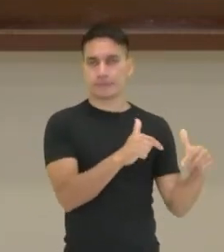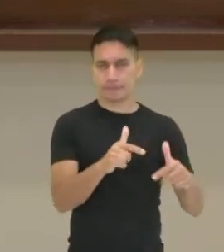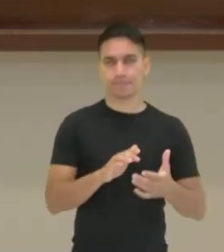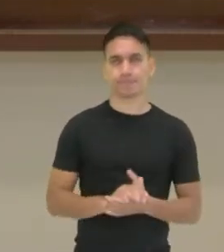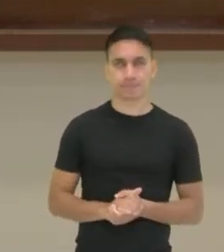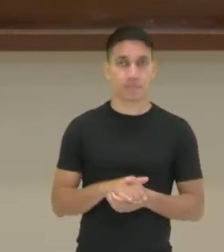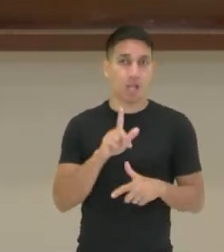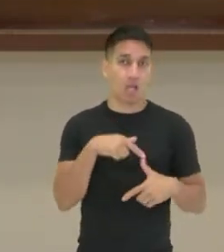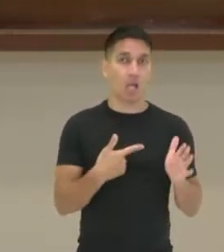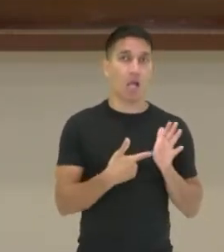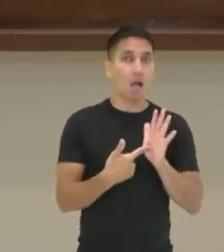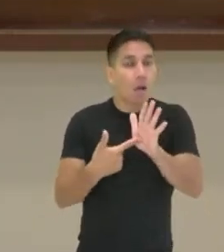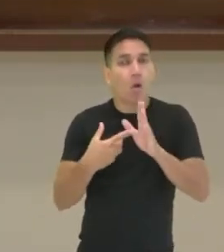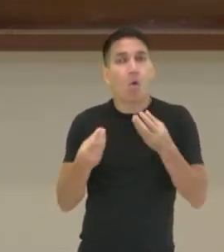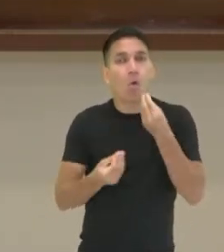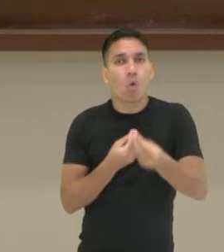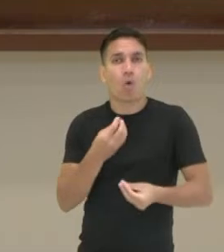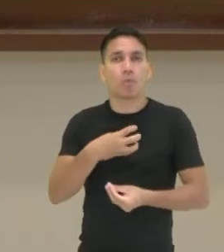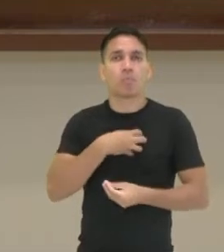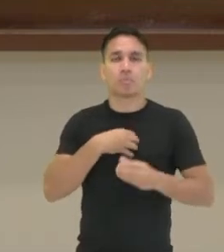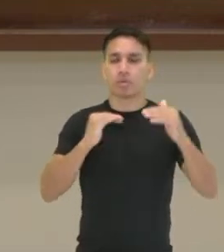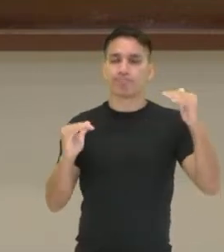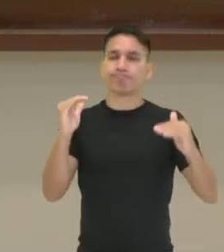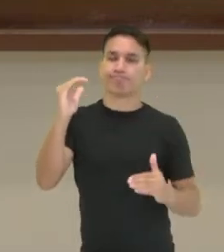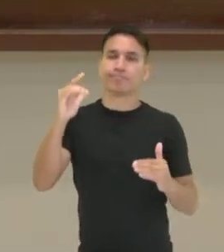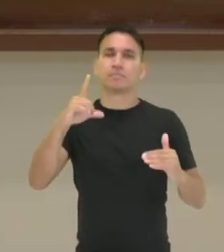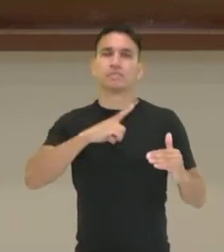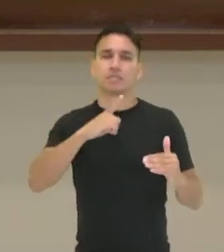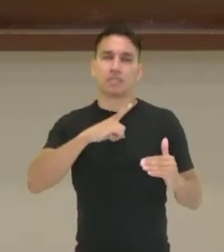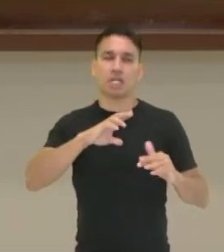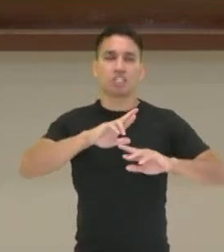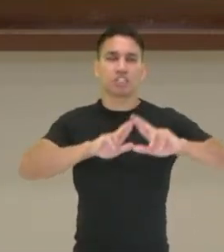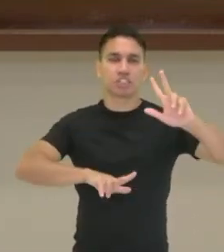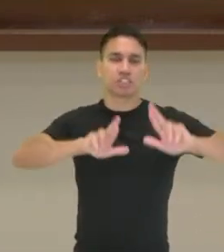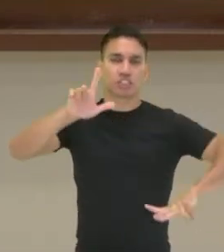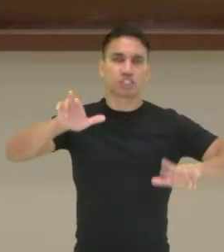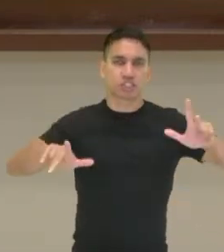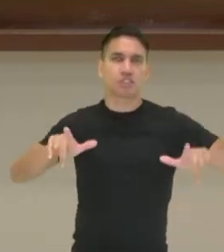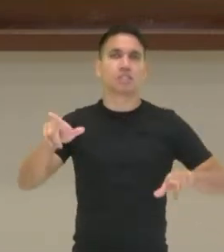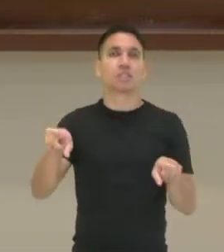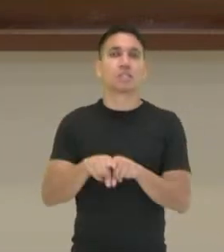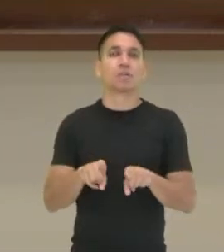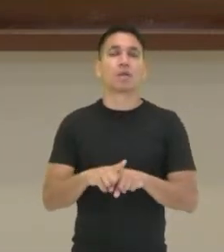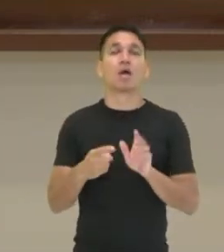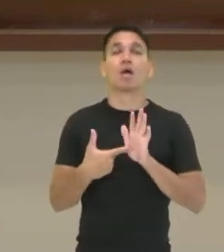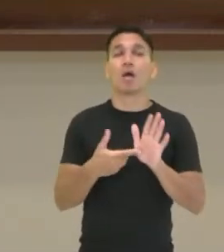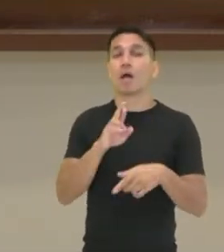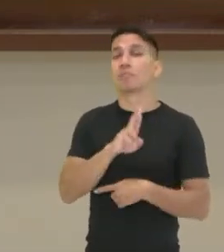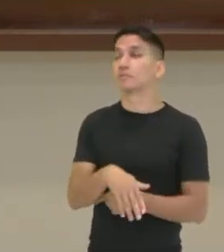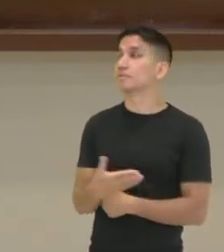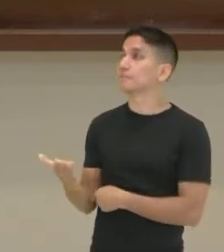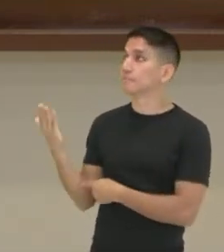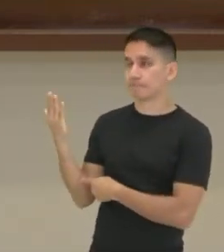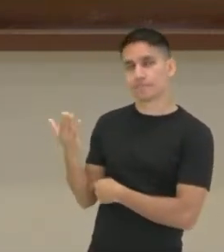que expressa ali essa desigualdade de classes, essas diferenças, para montar uma resposta,